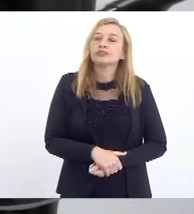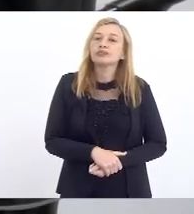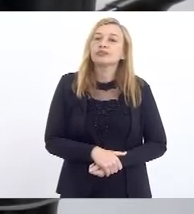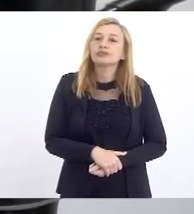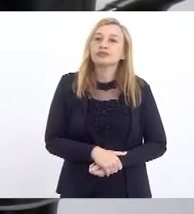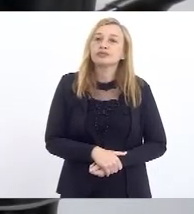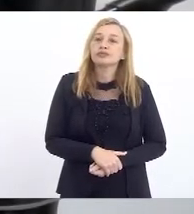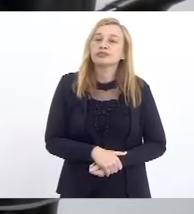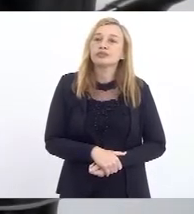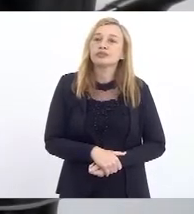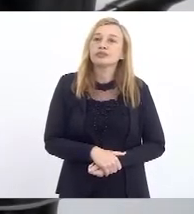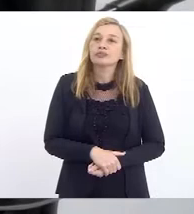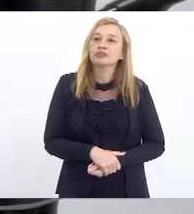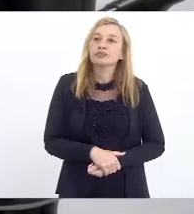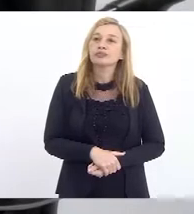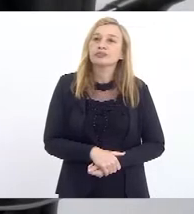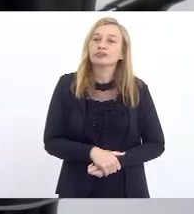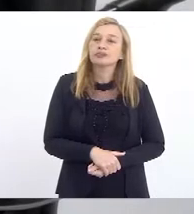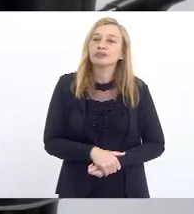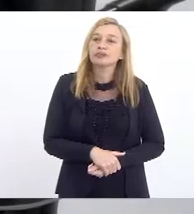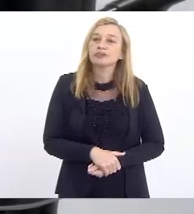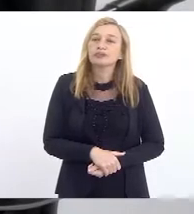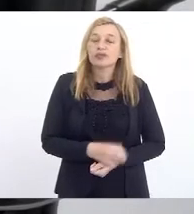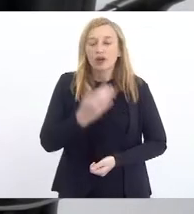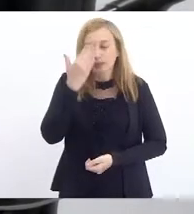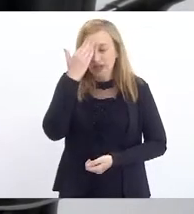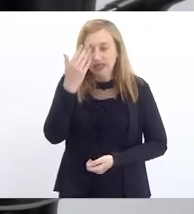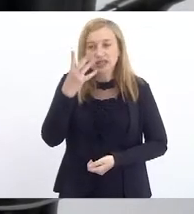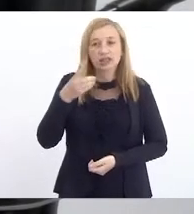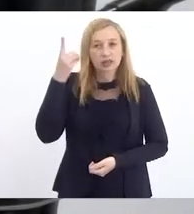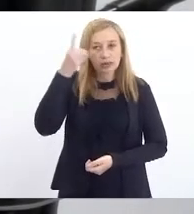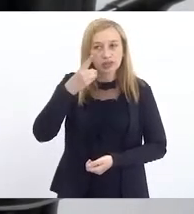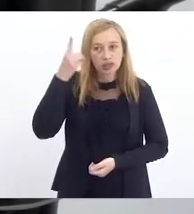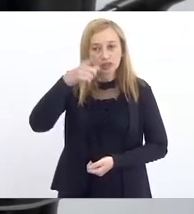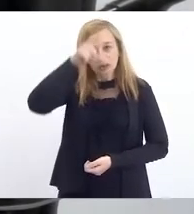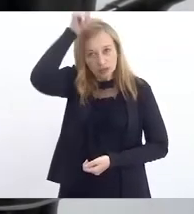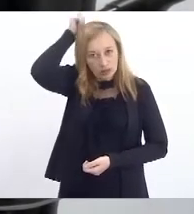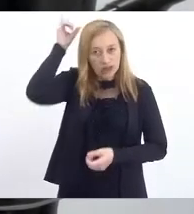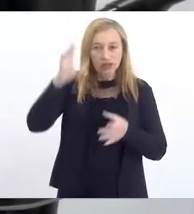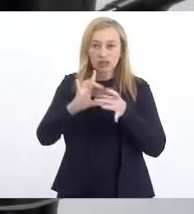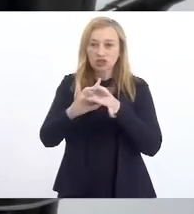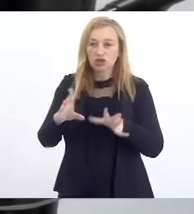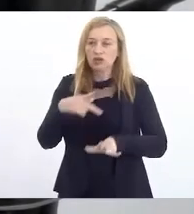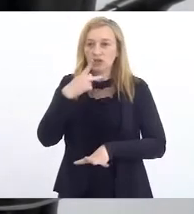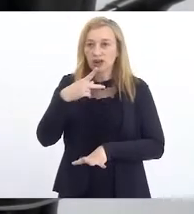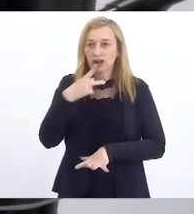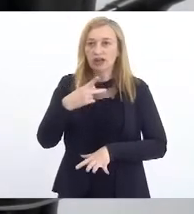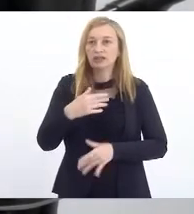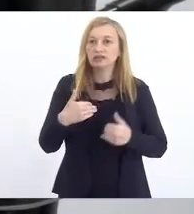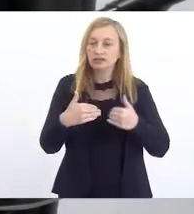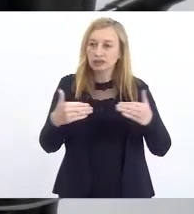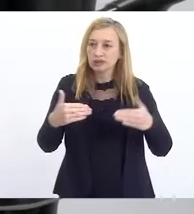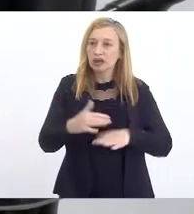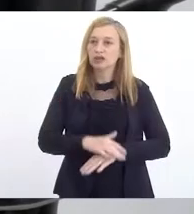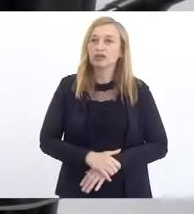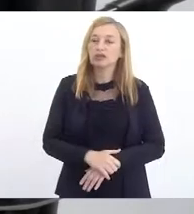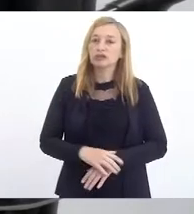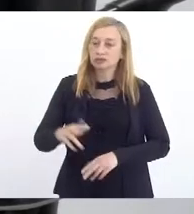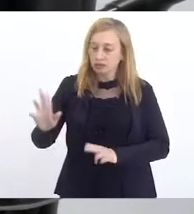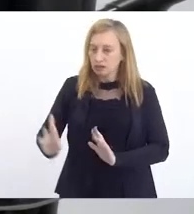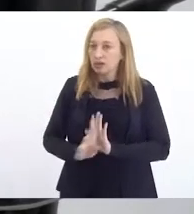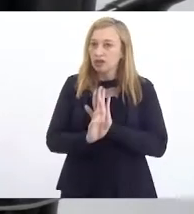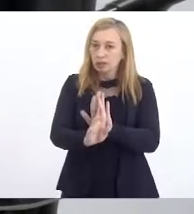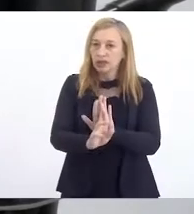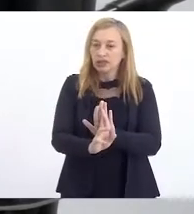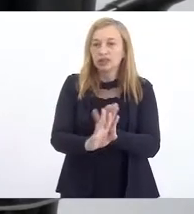Alô. Bem, obrigado, deputado Luiz Paulo, por conceder a palavra, a explanação inicial. Venho aqui representando,